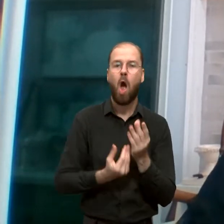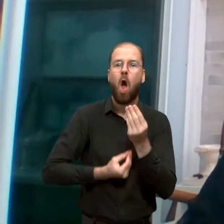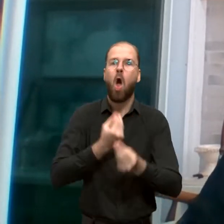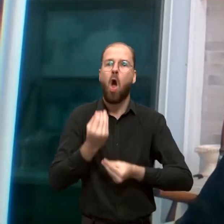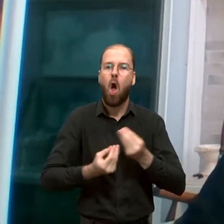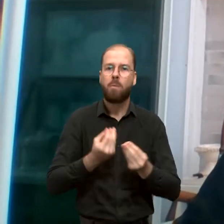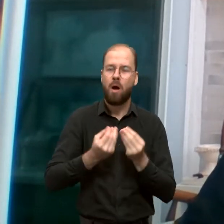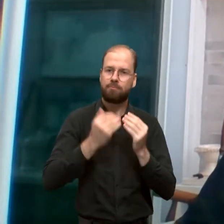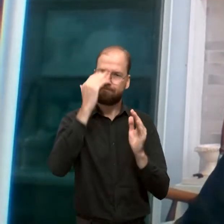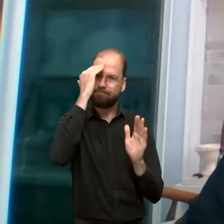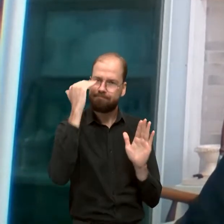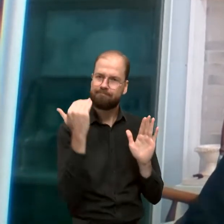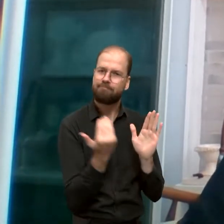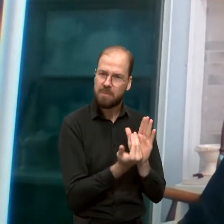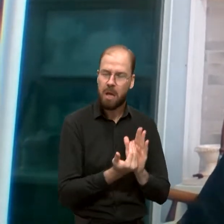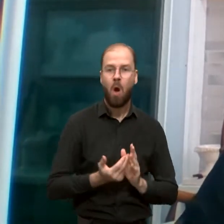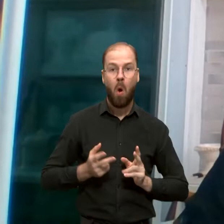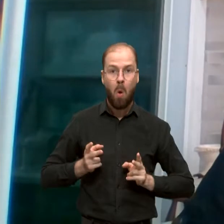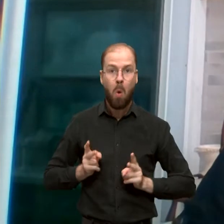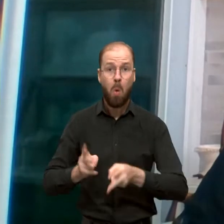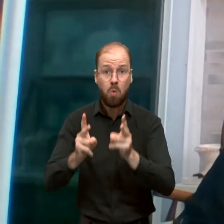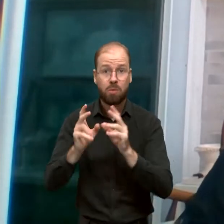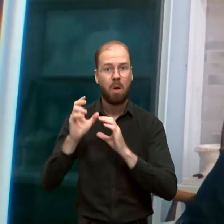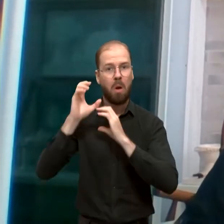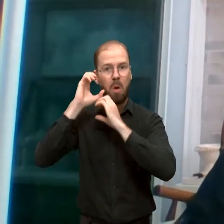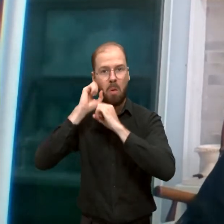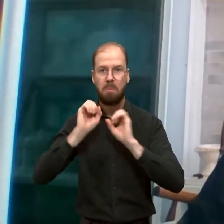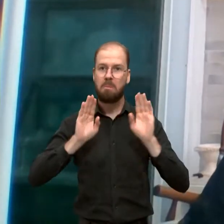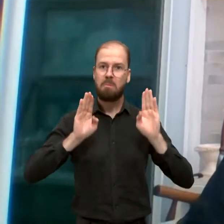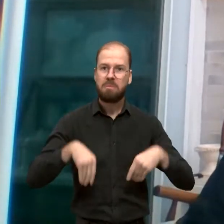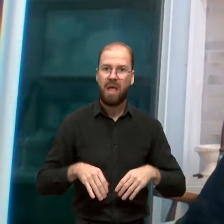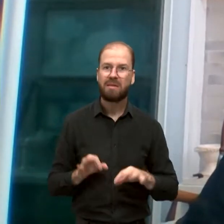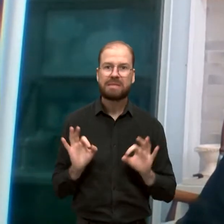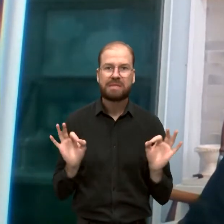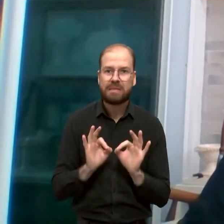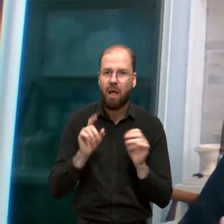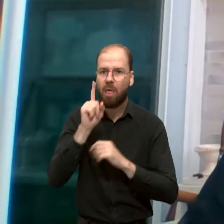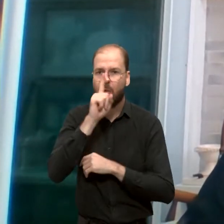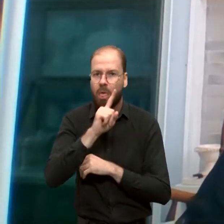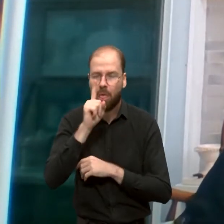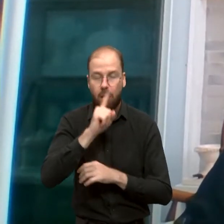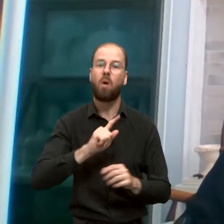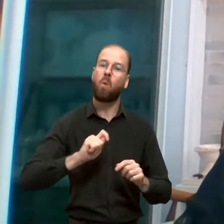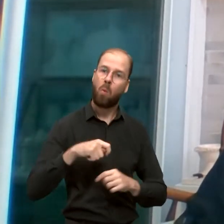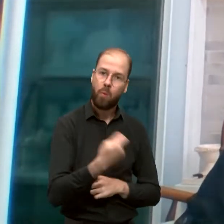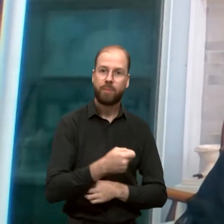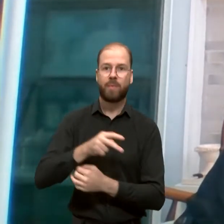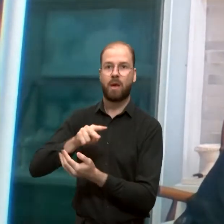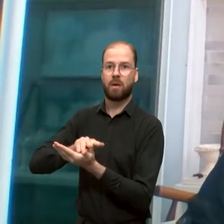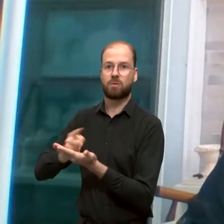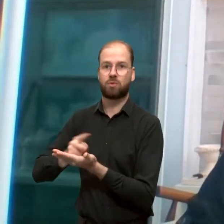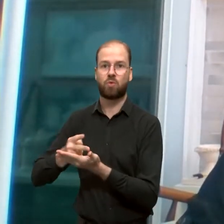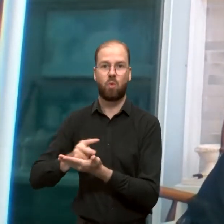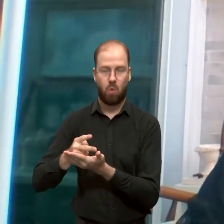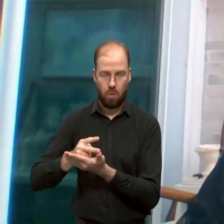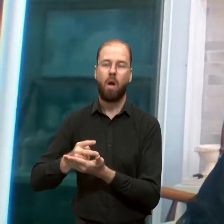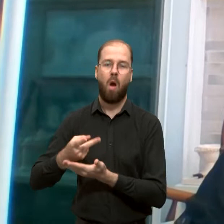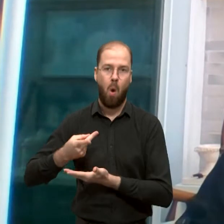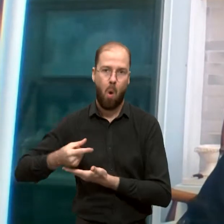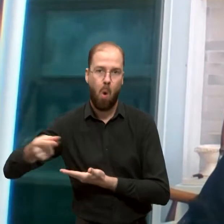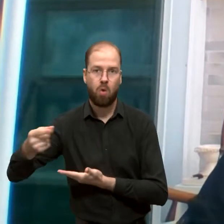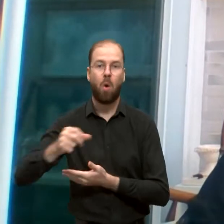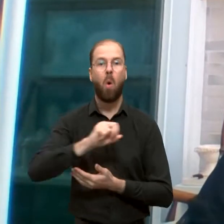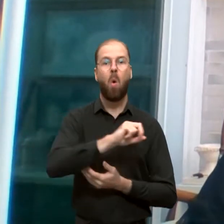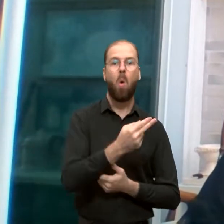e ele persistir com essa queixa, então a gente estaria diante ou de uma insônia crônica ou com um sono de má qualidade